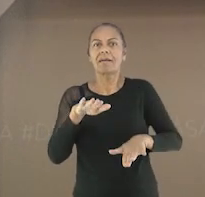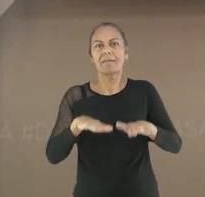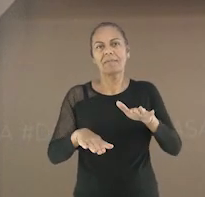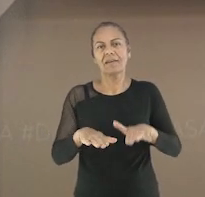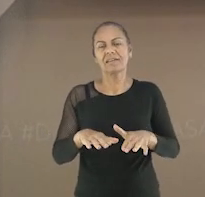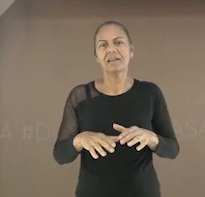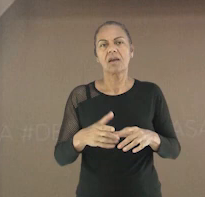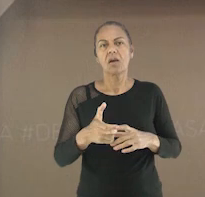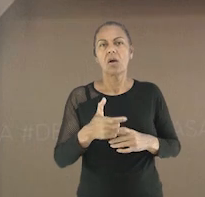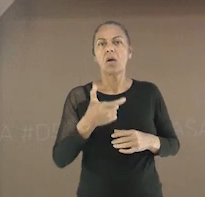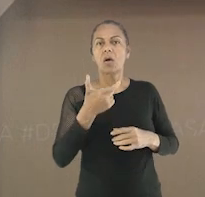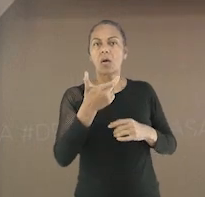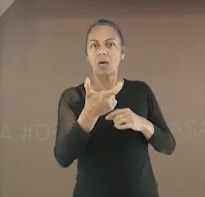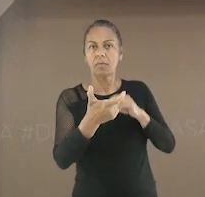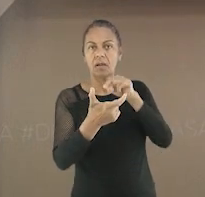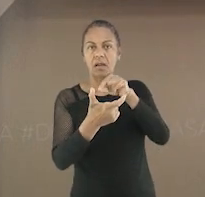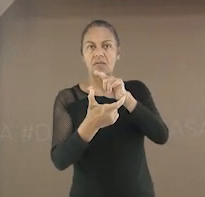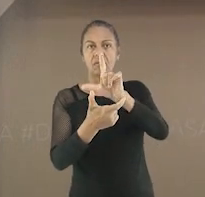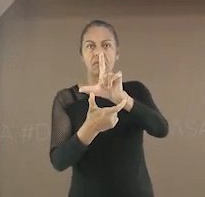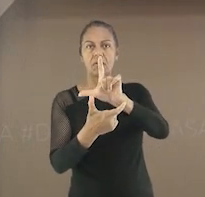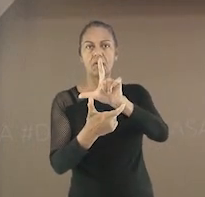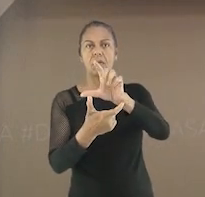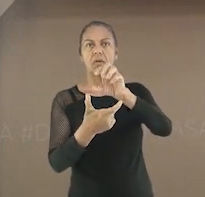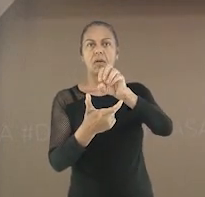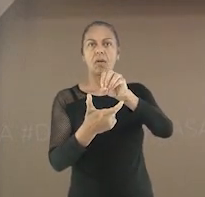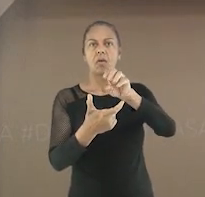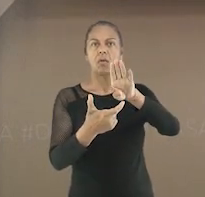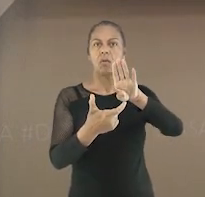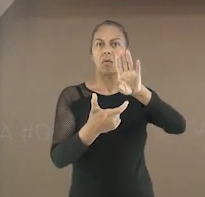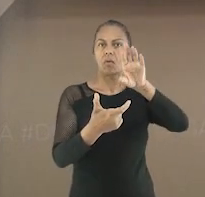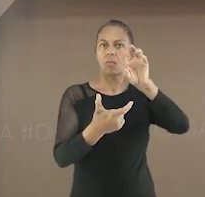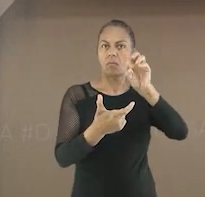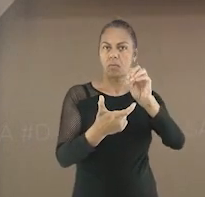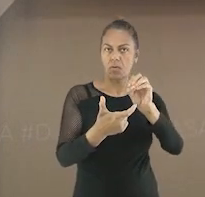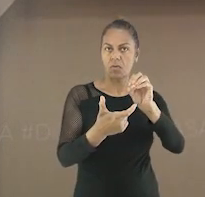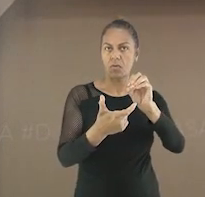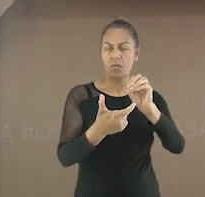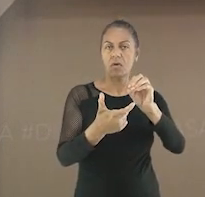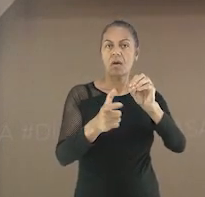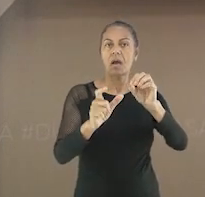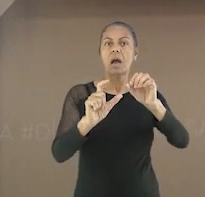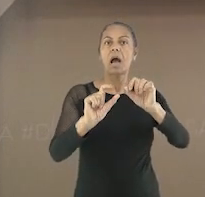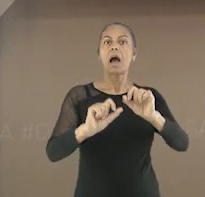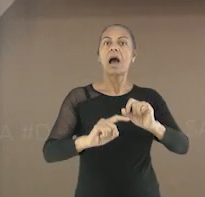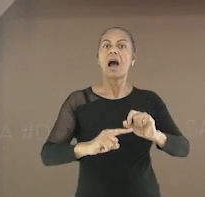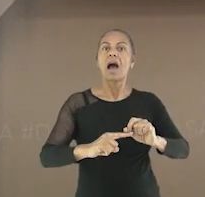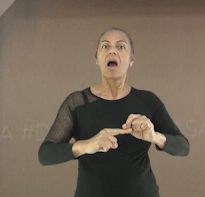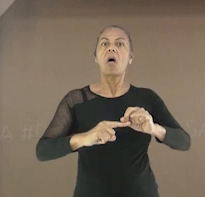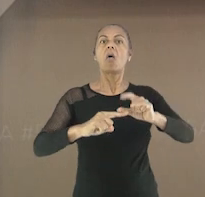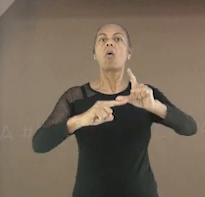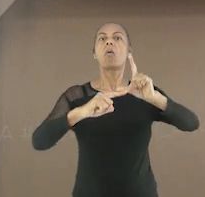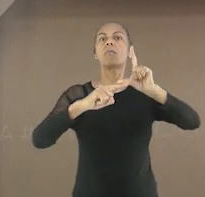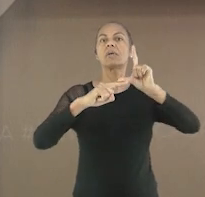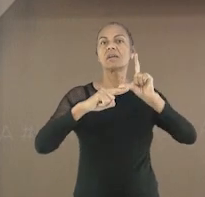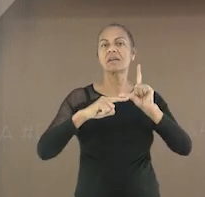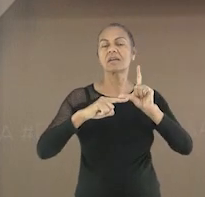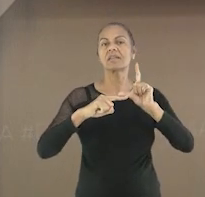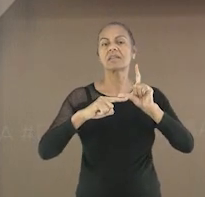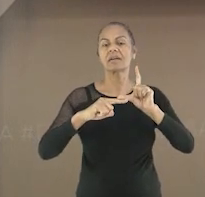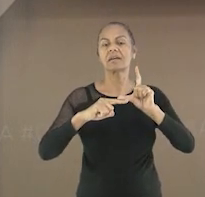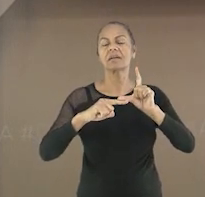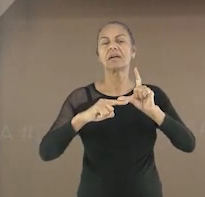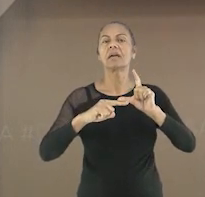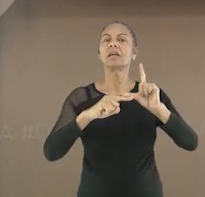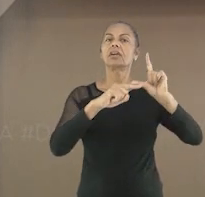Por exemplo, veja só, a palavra lobo. Como a palavra lobo fica no aumentativo